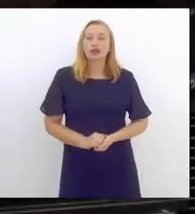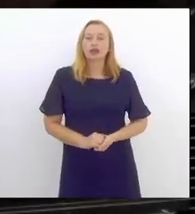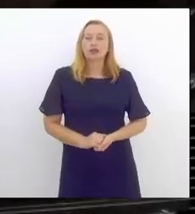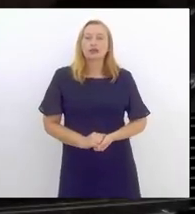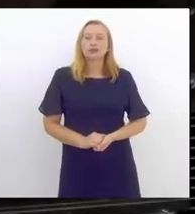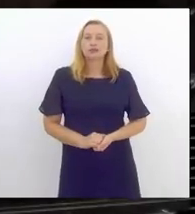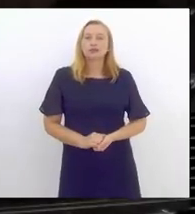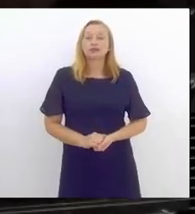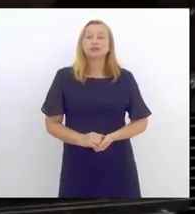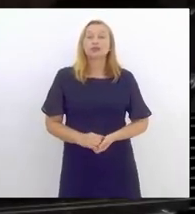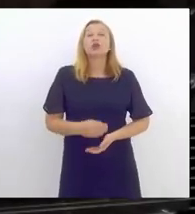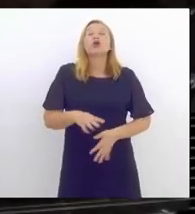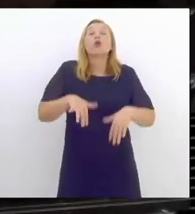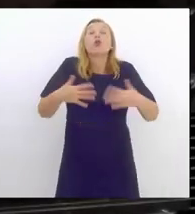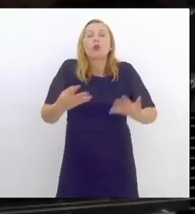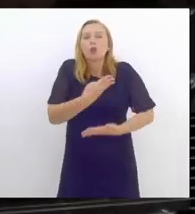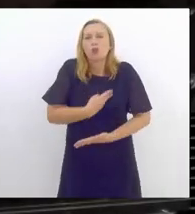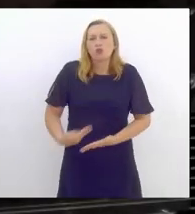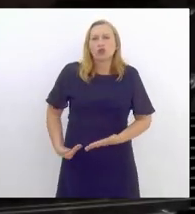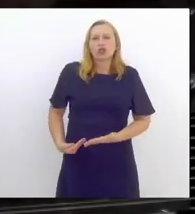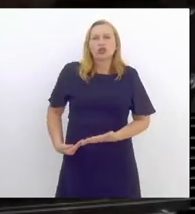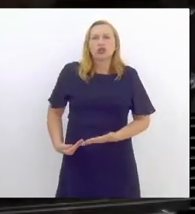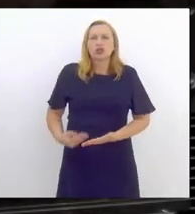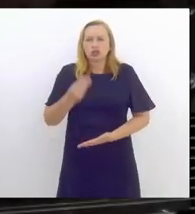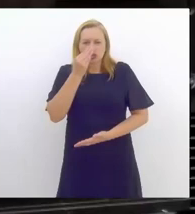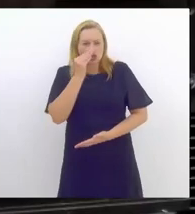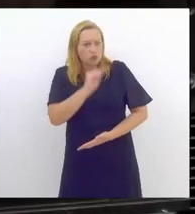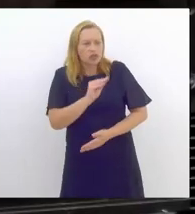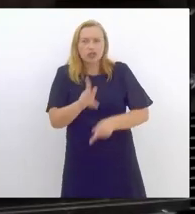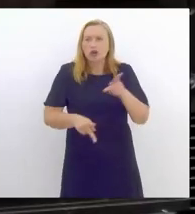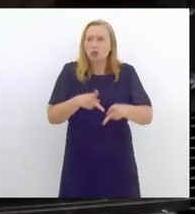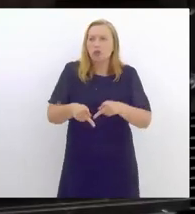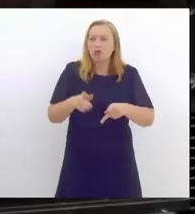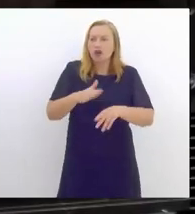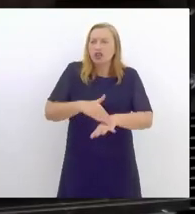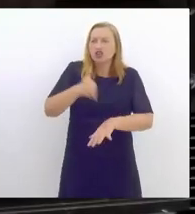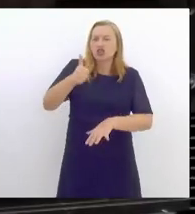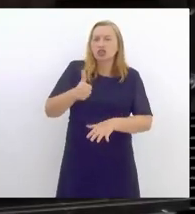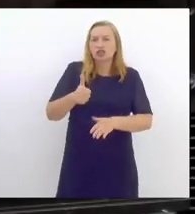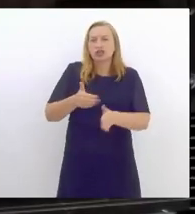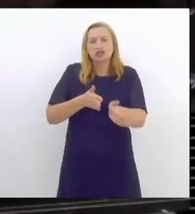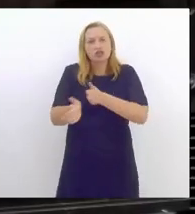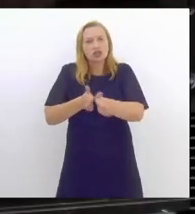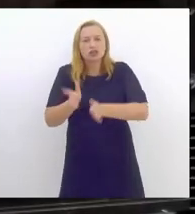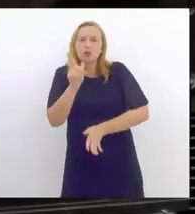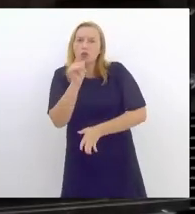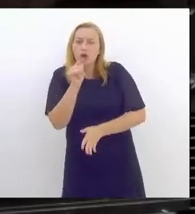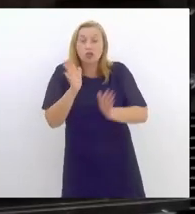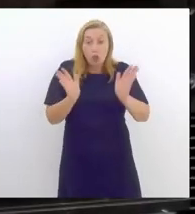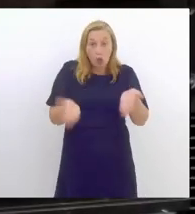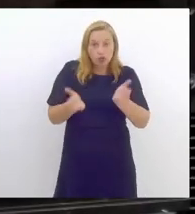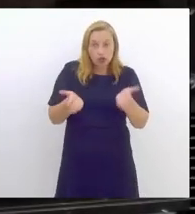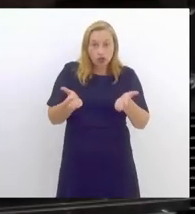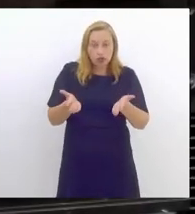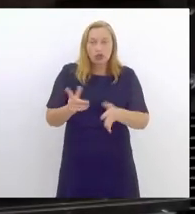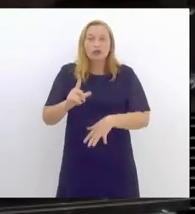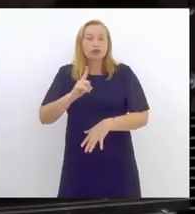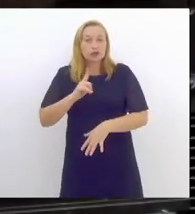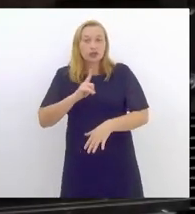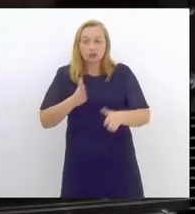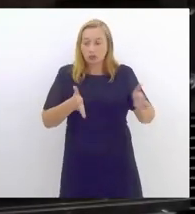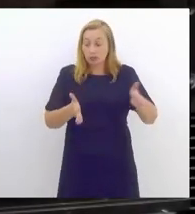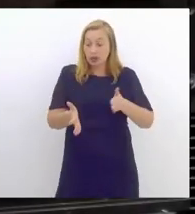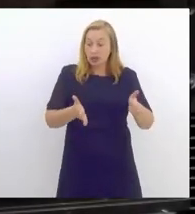Que governante podia negar ao seu povo a dignidade de acesso à água? Hoje, nós temos prazos